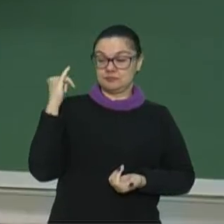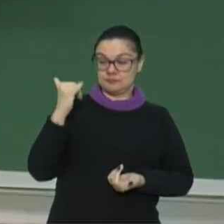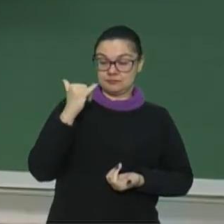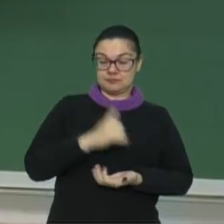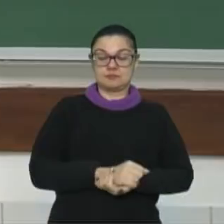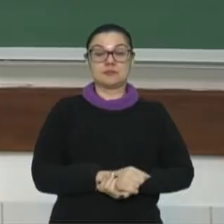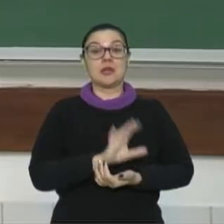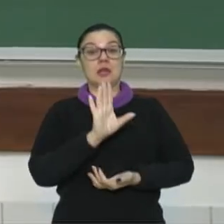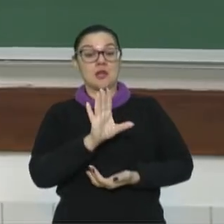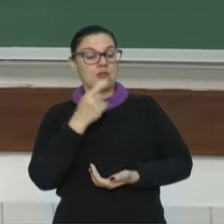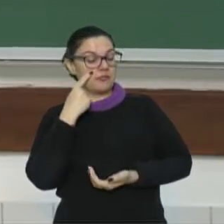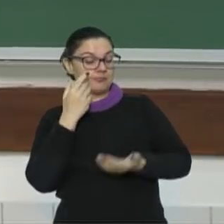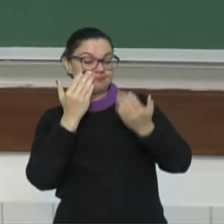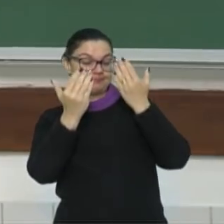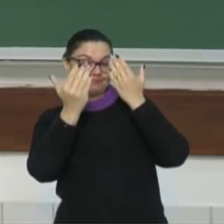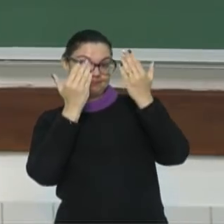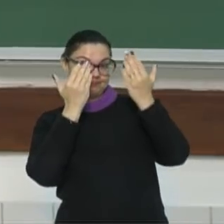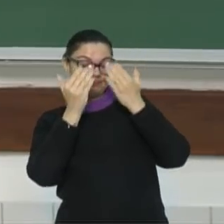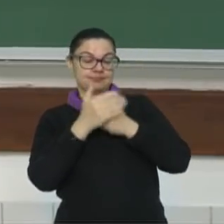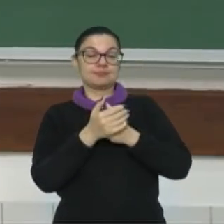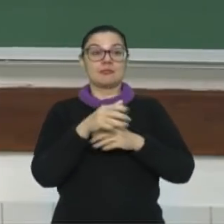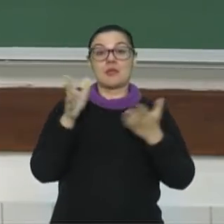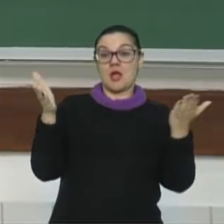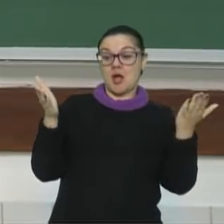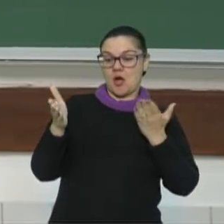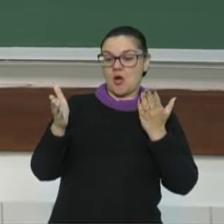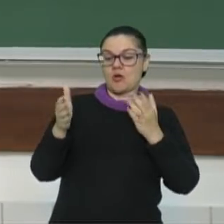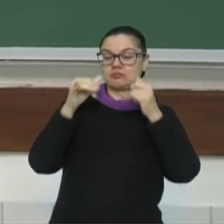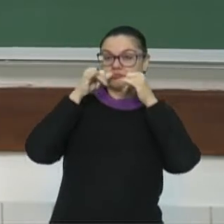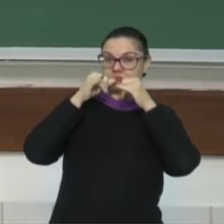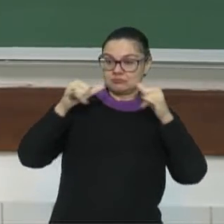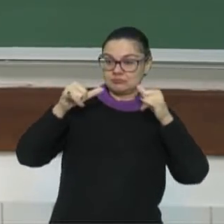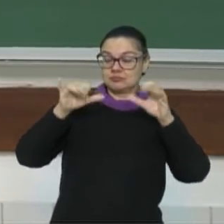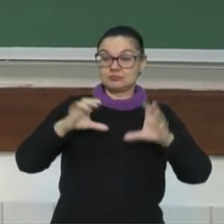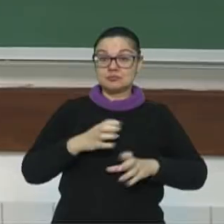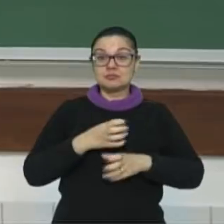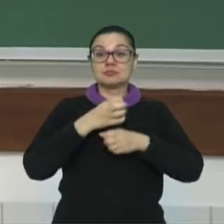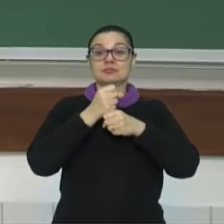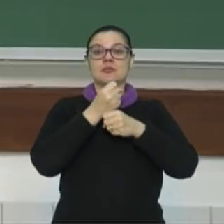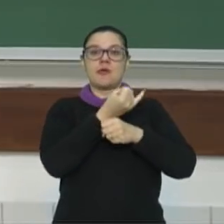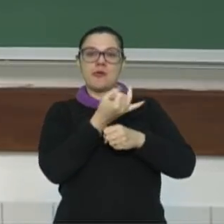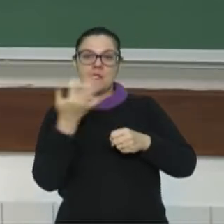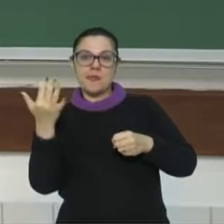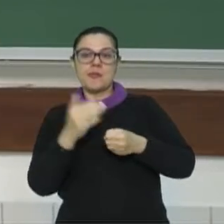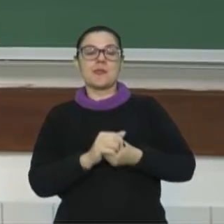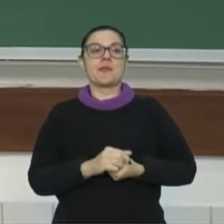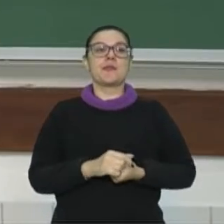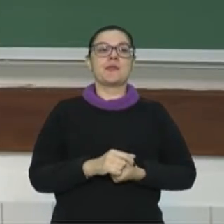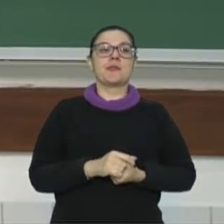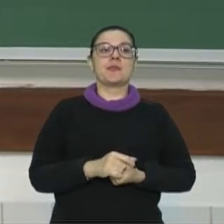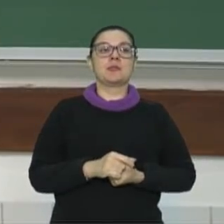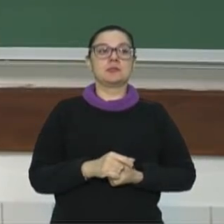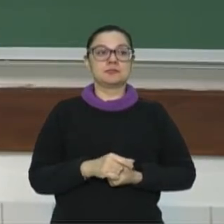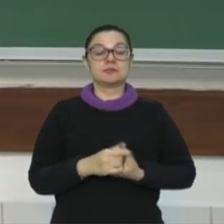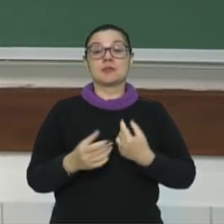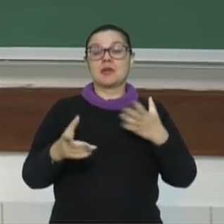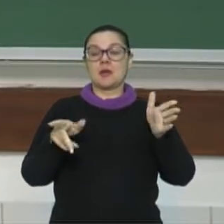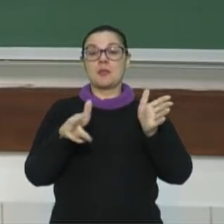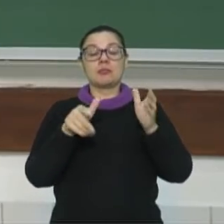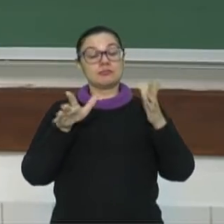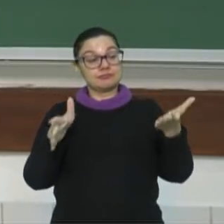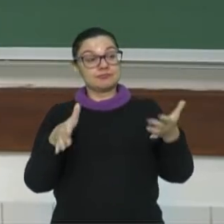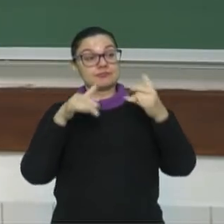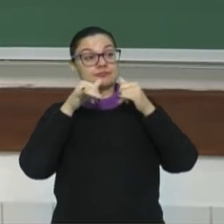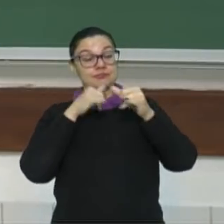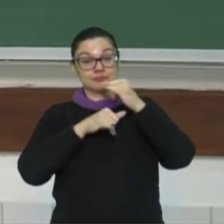vamos analisar a reportagem, reforçando algumas coisas aí da entrevista, da